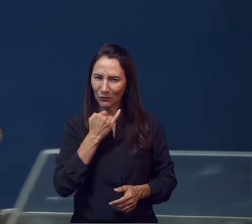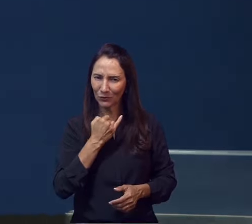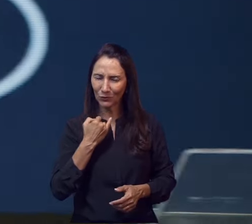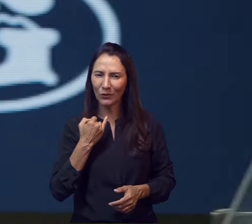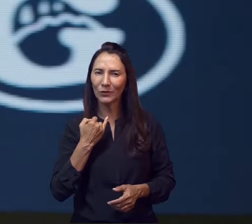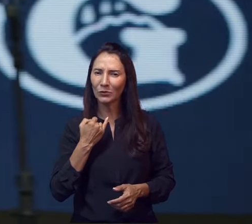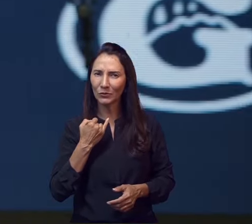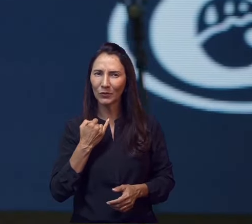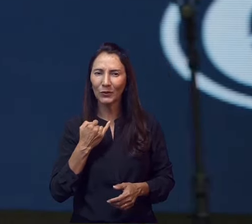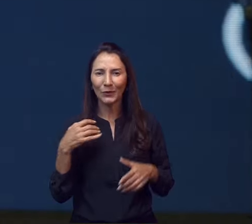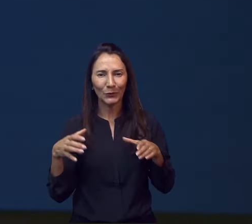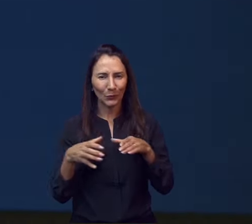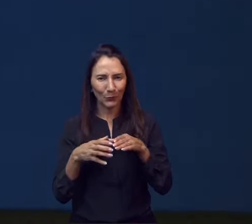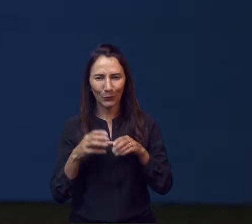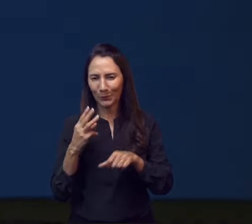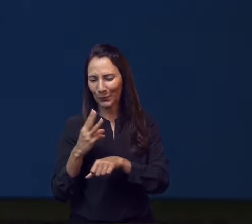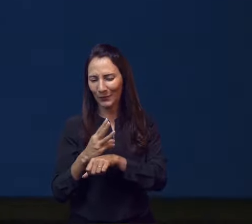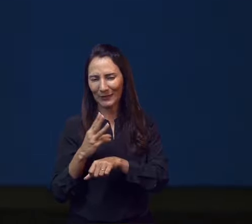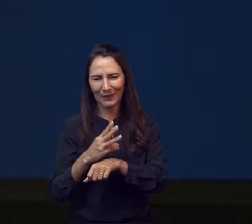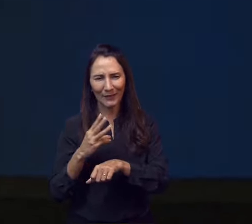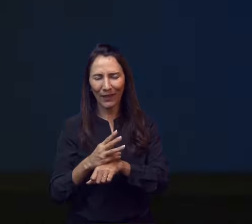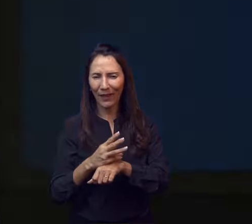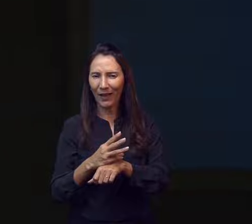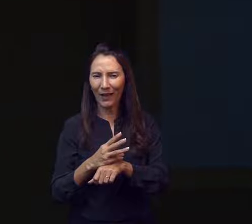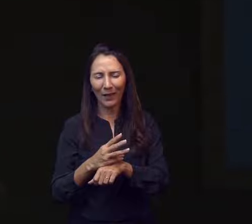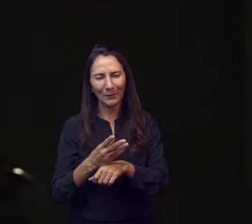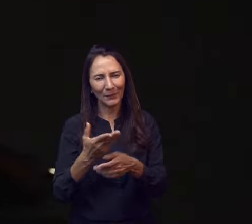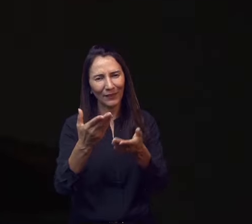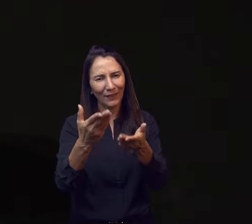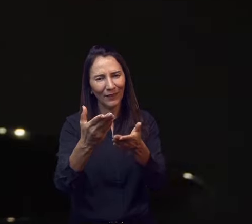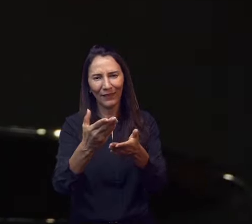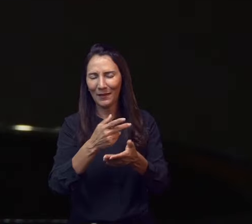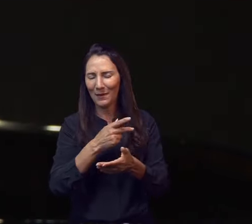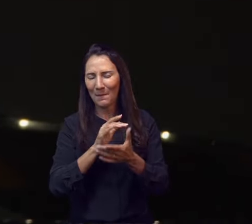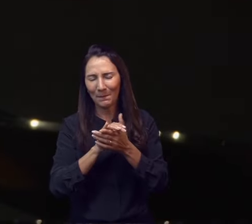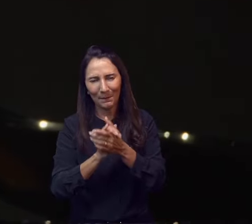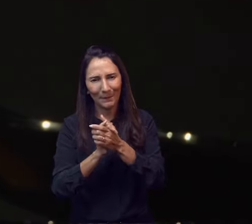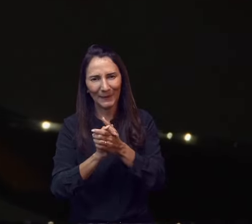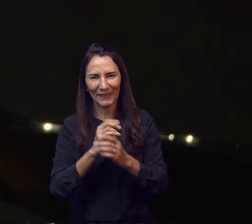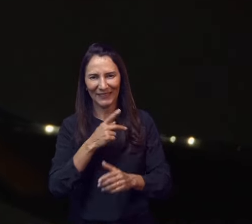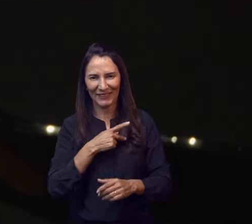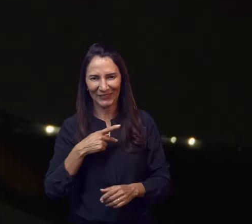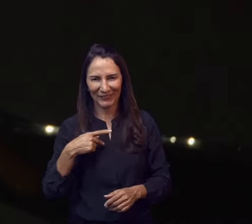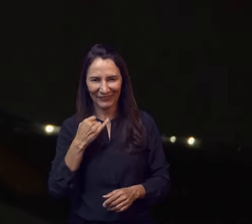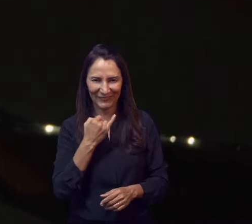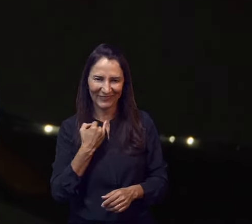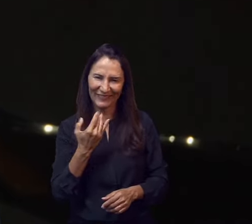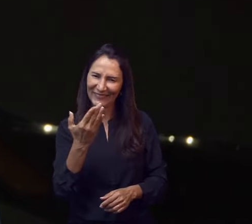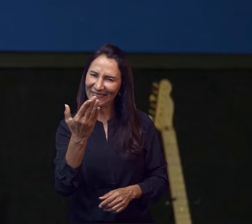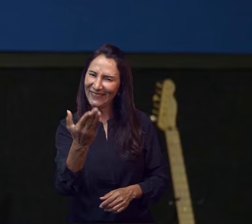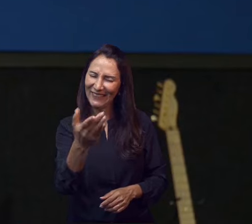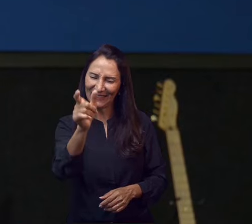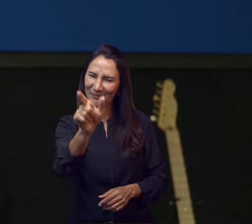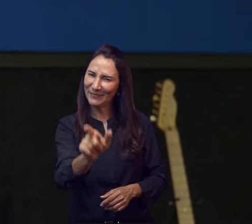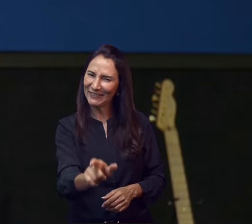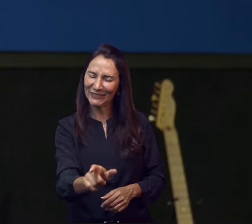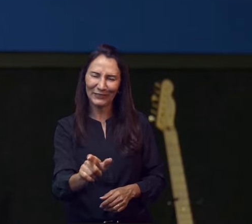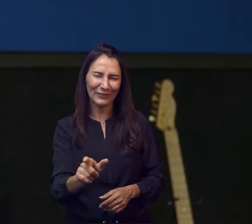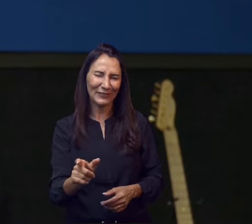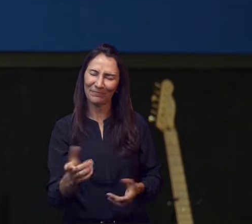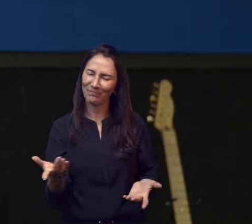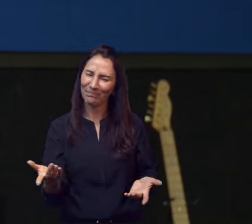Jorge do nosso grupo de WhatsApp tá mandando uns parabéns para você aí Jorge Linhares essa figura extraordinária